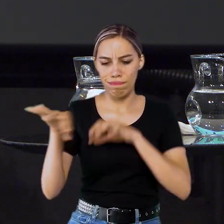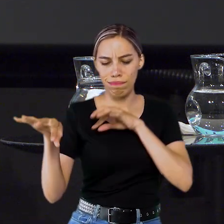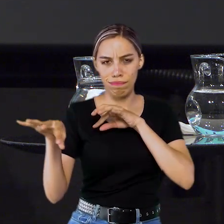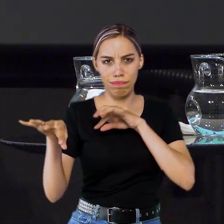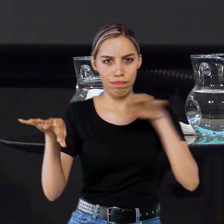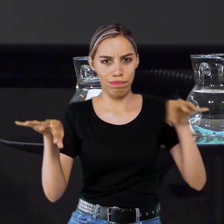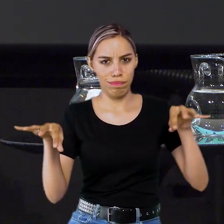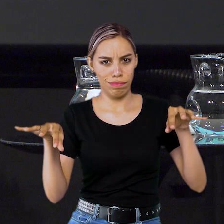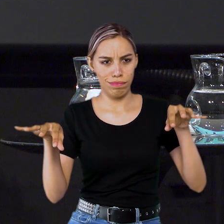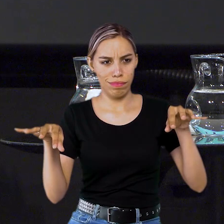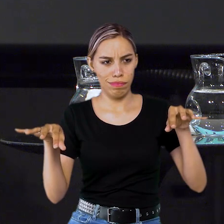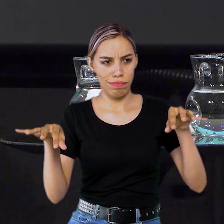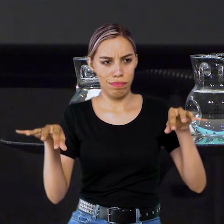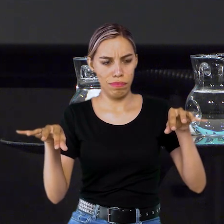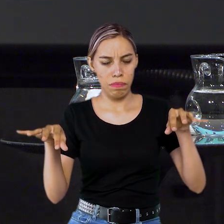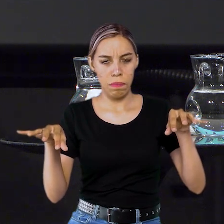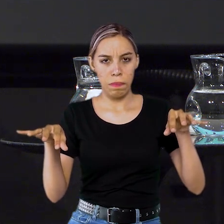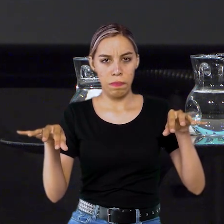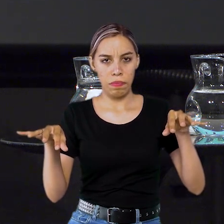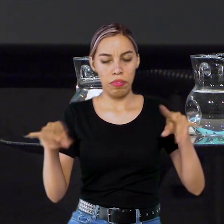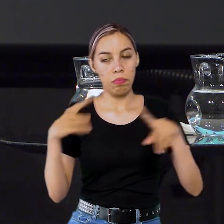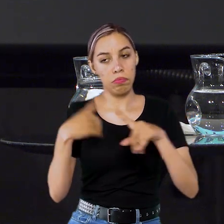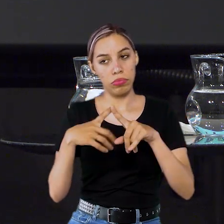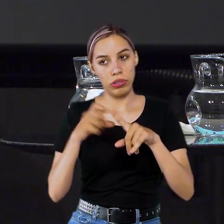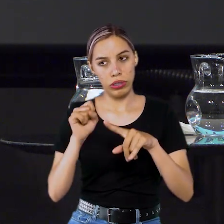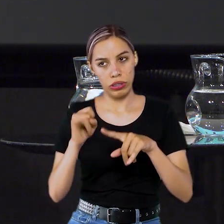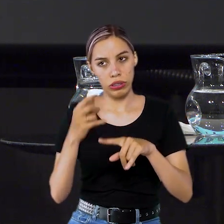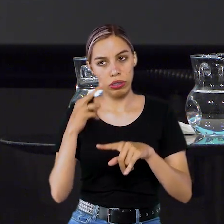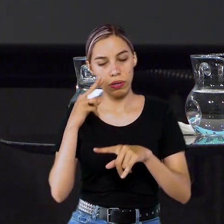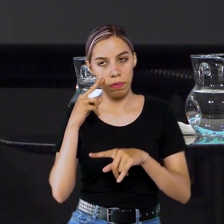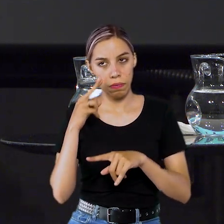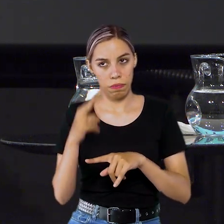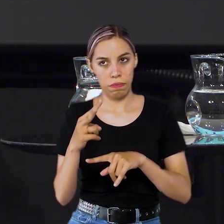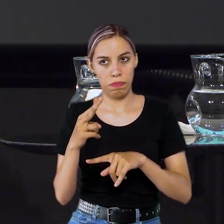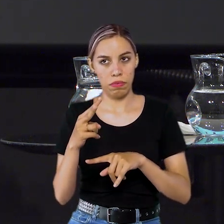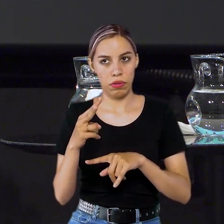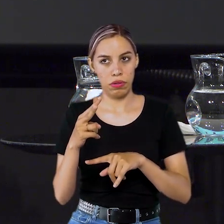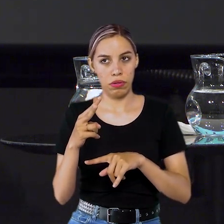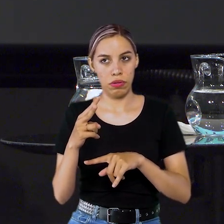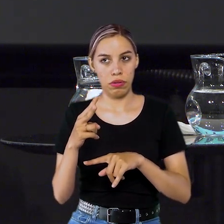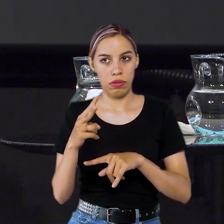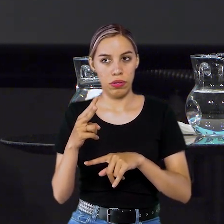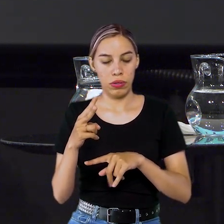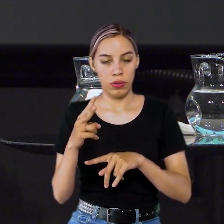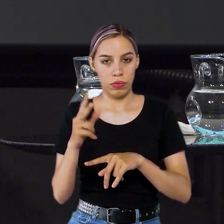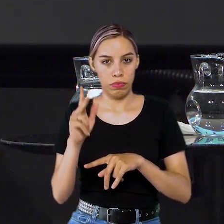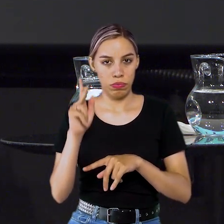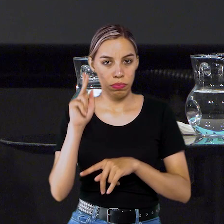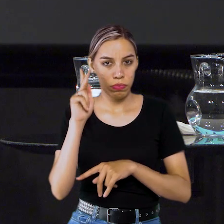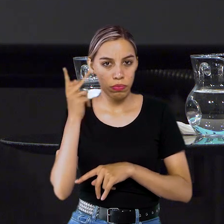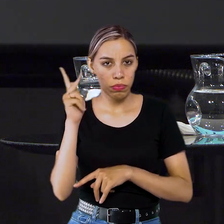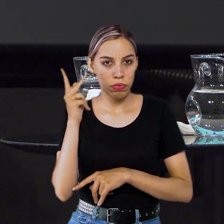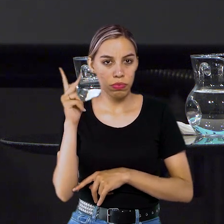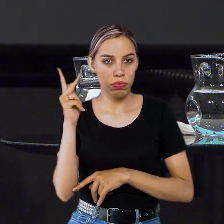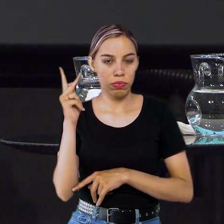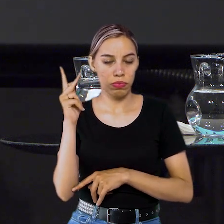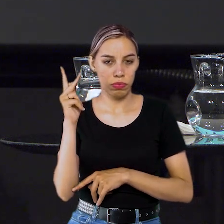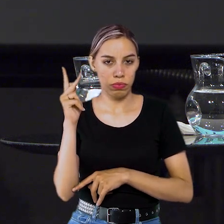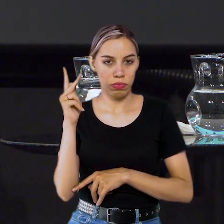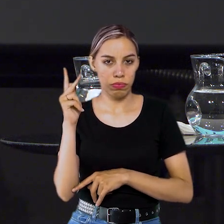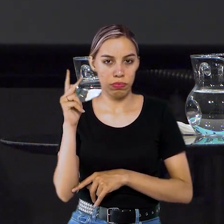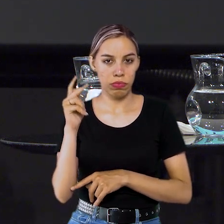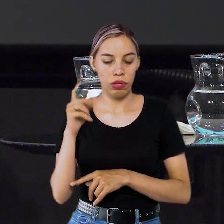classe. Porque se a gente pegar uma história se a gente pegar do Juruá, né? Muito disso que